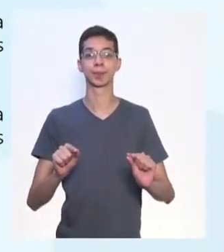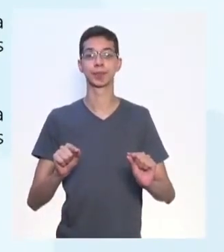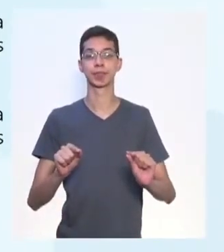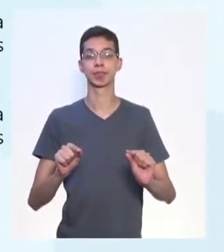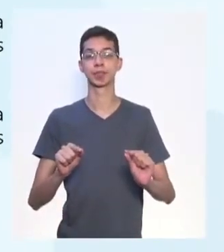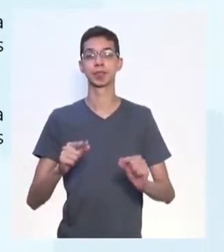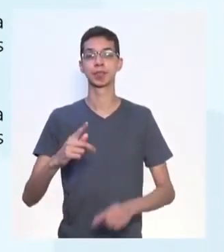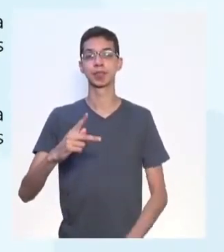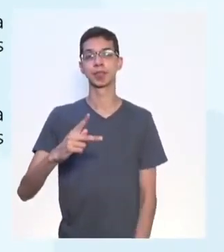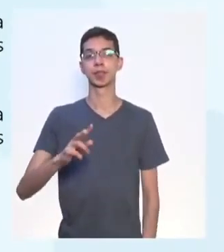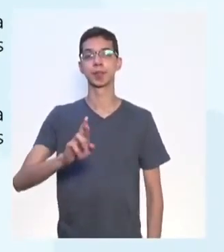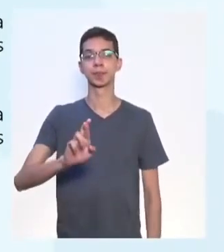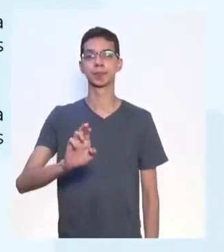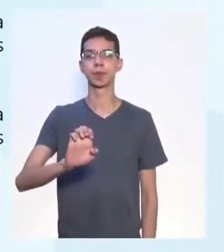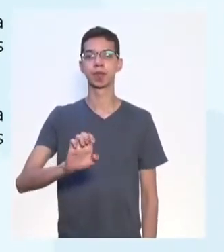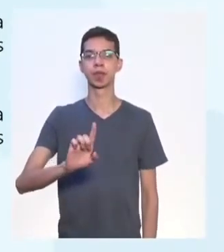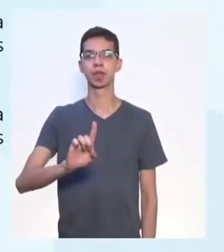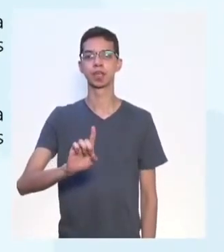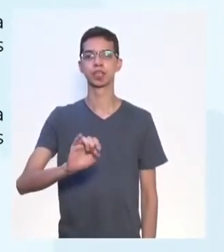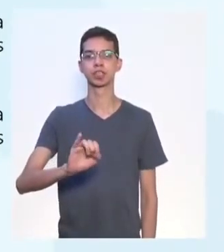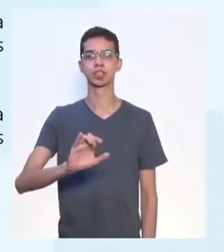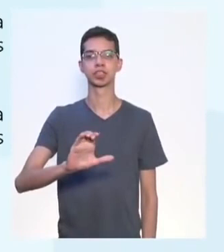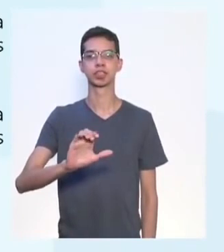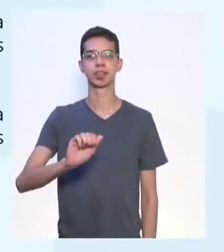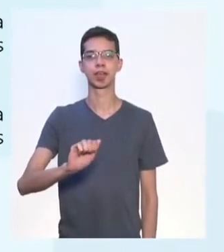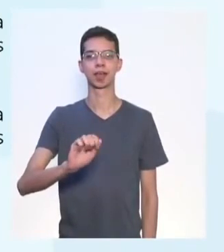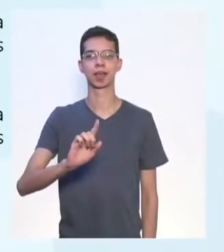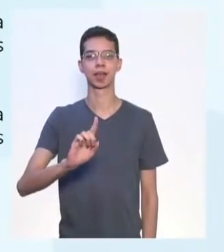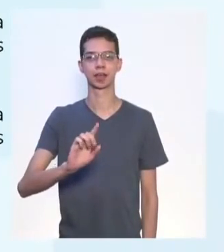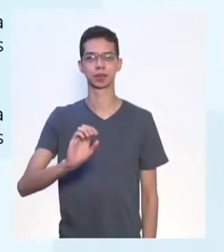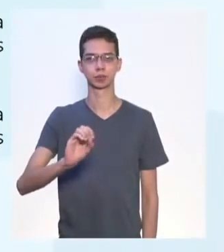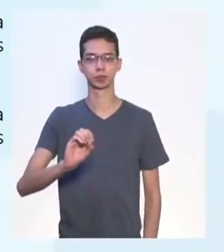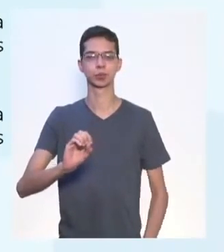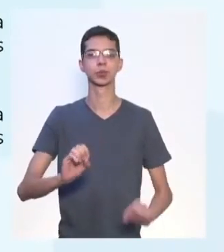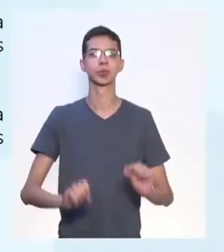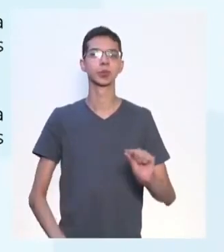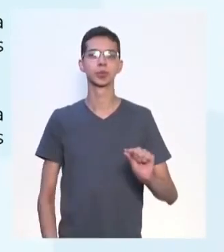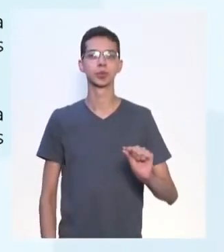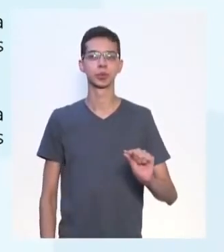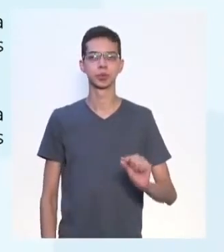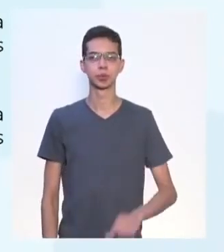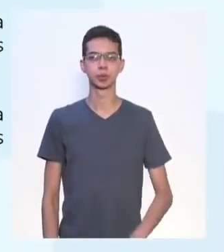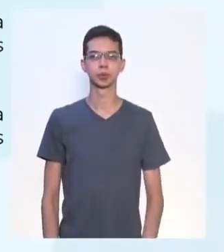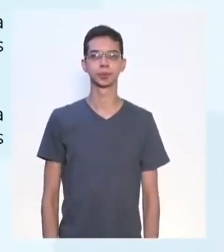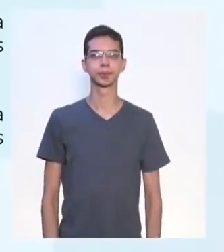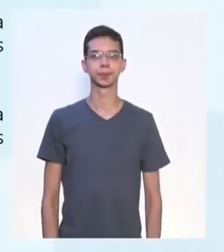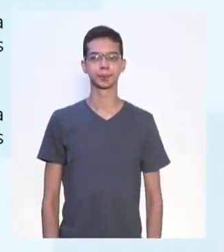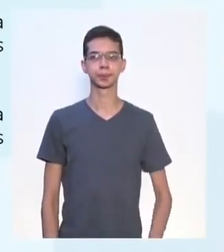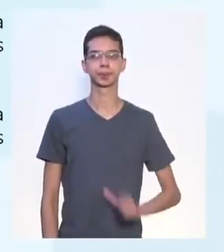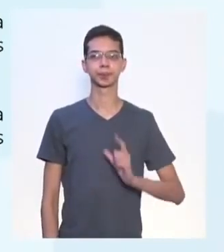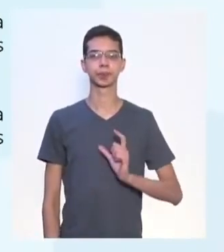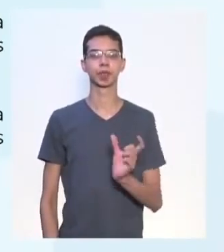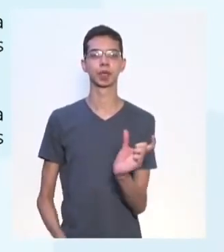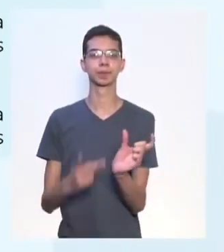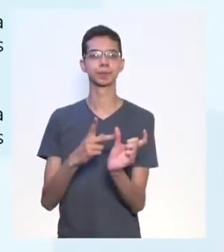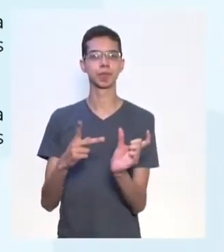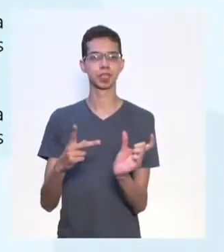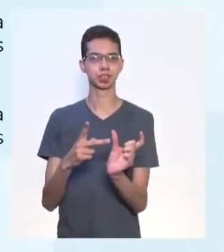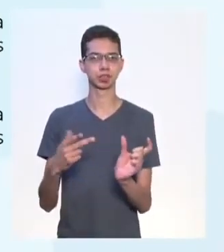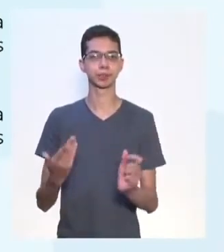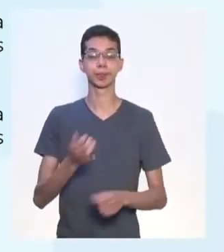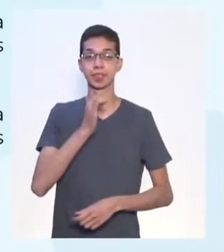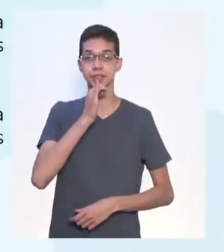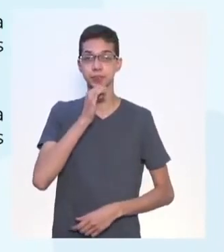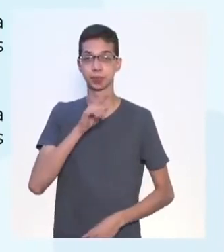fala do sujeito. Então, se é tudo que falamos do sujeito, o verbo também se inclui no predicado. E quando a gente está trabalhando o verbo, a gente